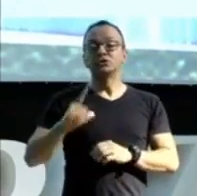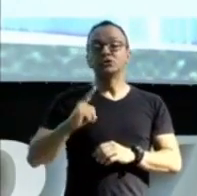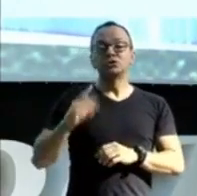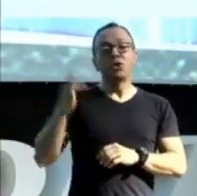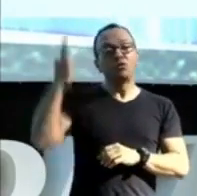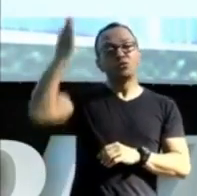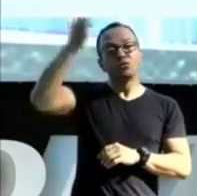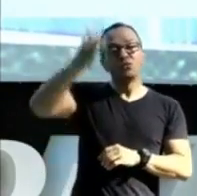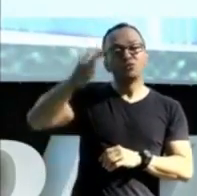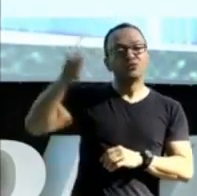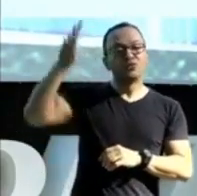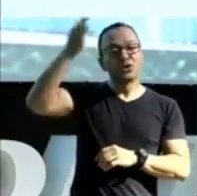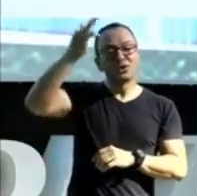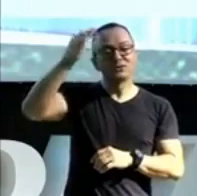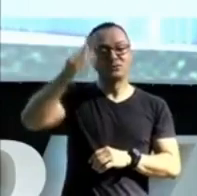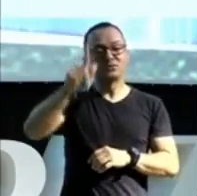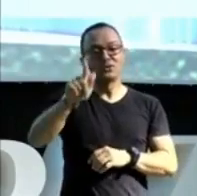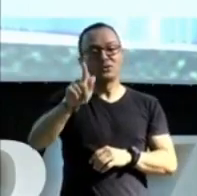cantor Gilberto Gil: